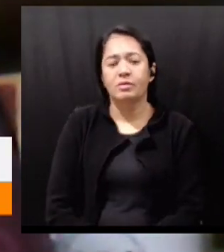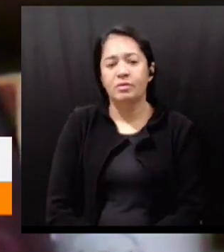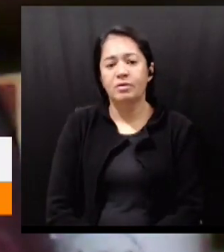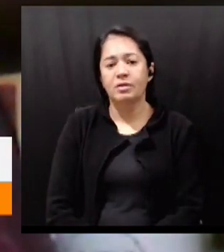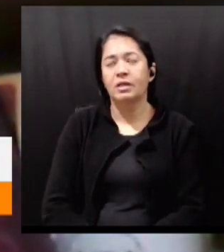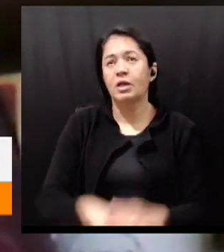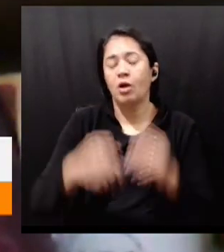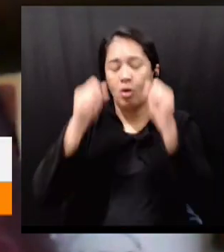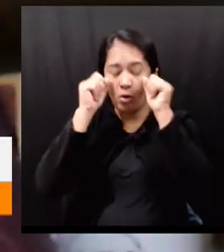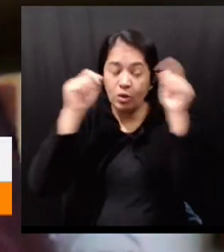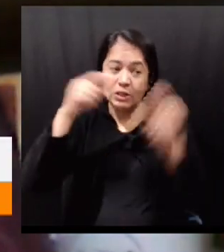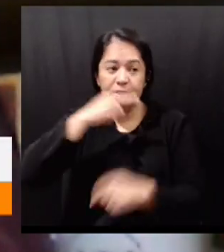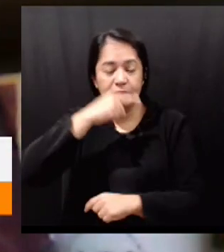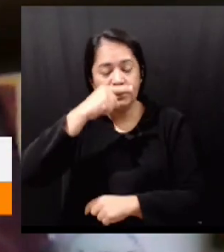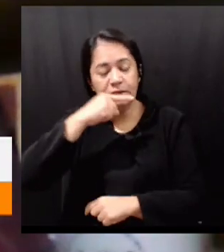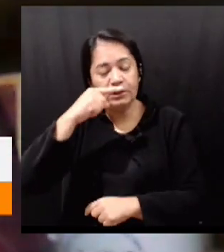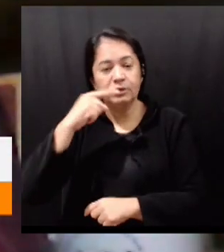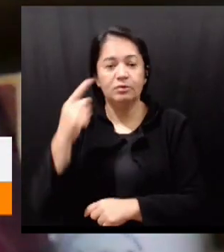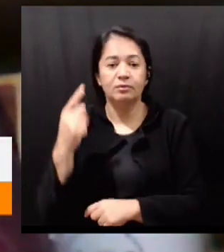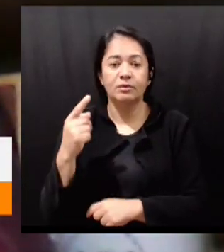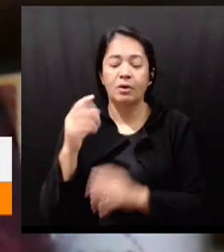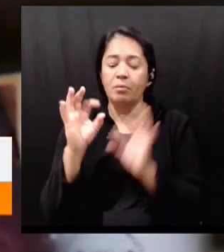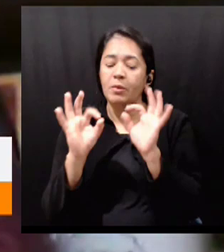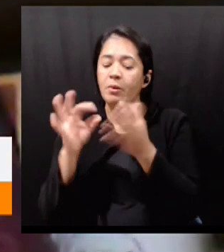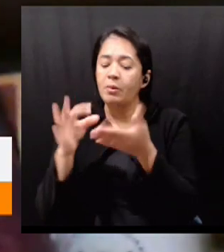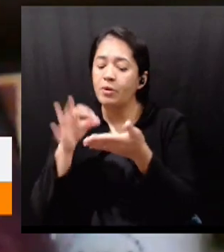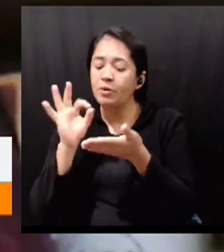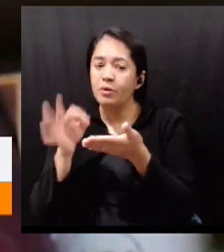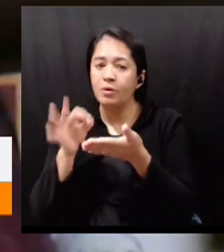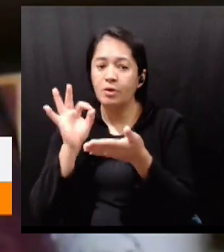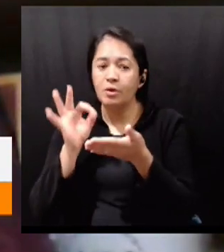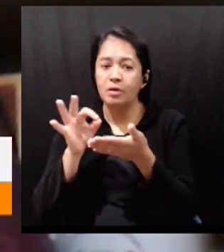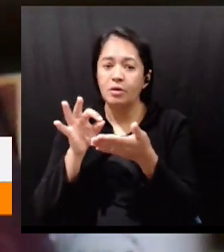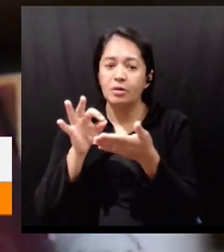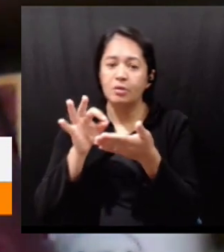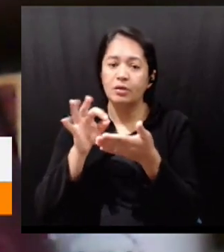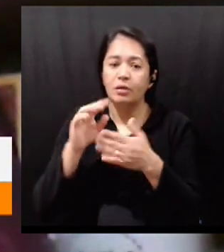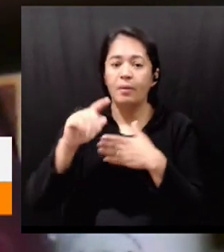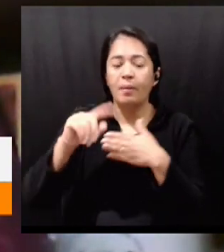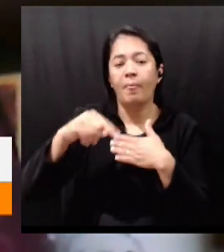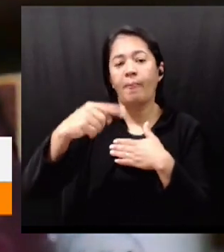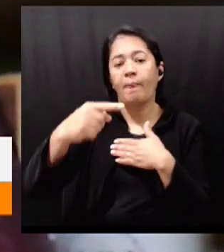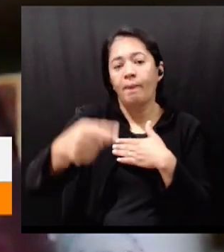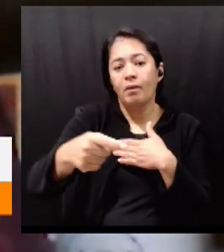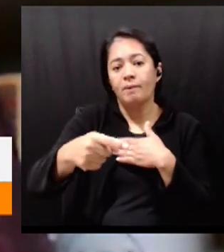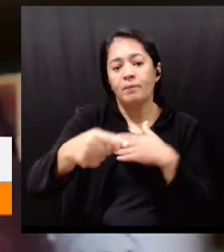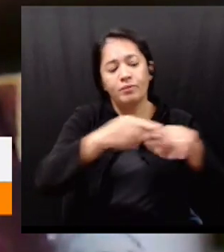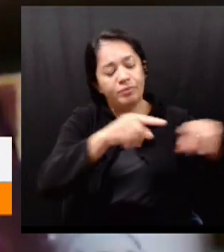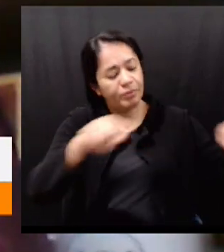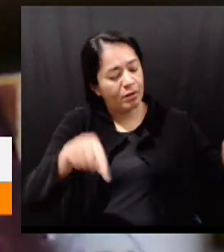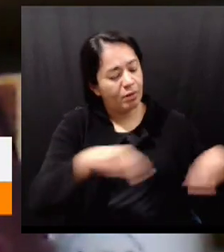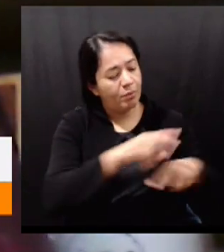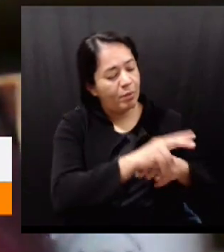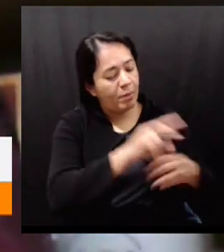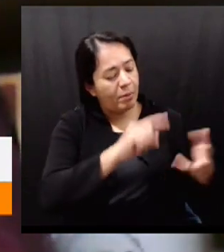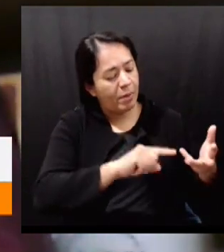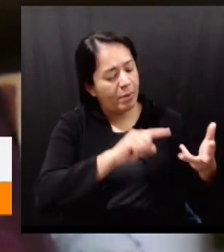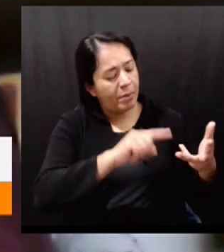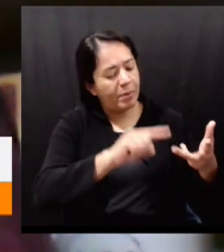dente, preparei o café, depois fui para o quintal, cuidei disso, daquilo,